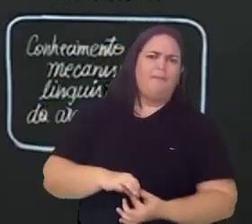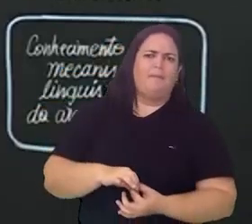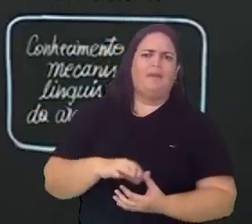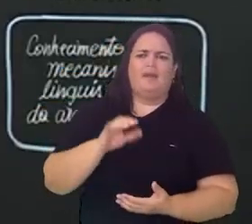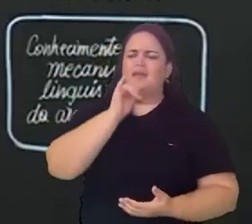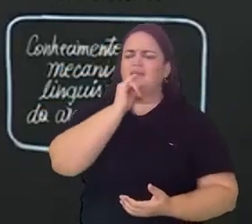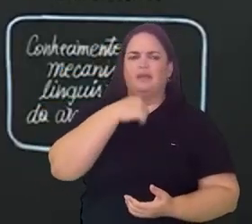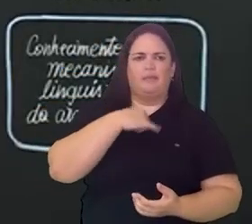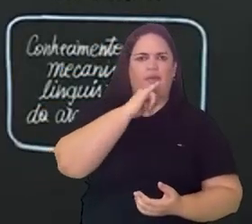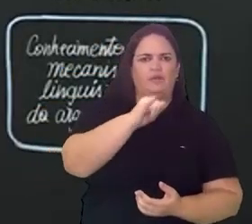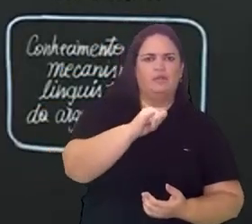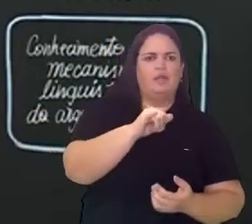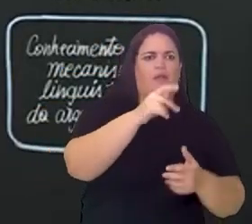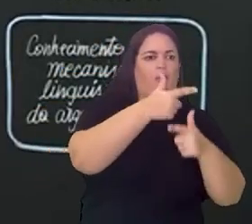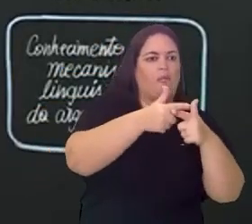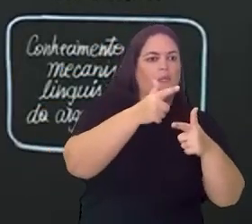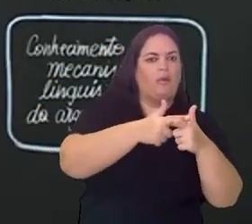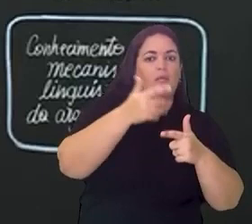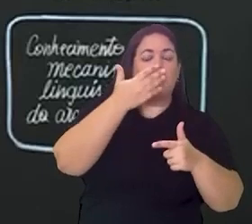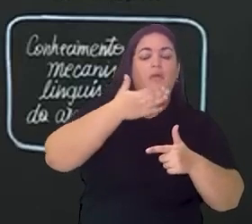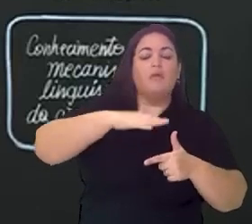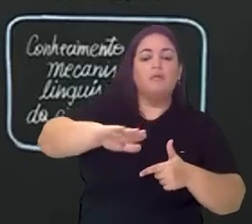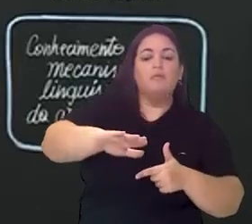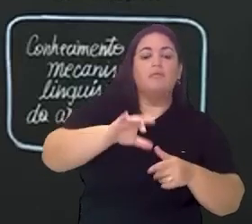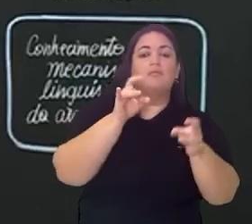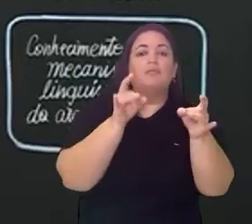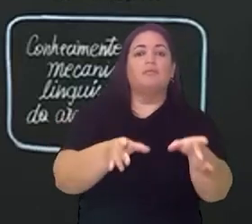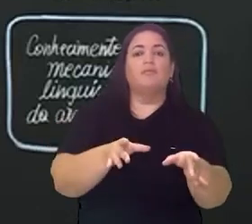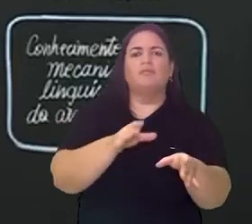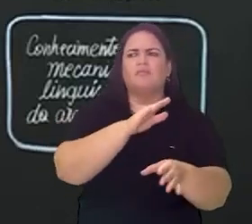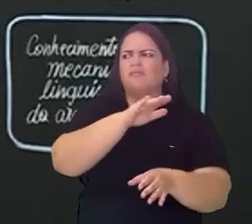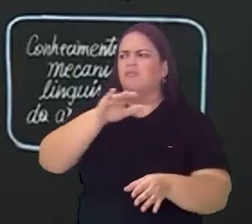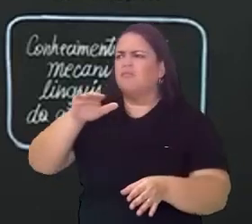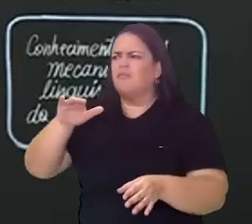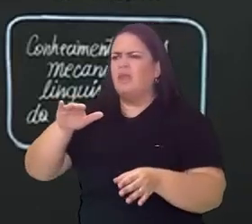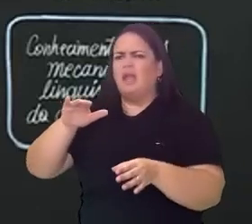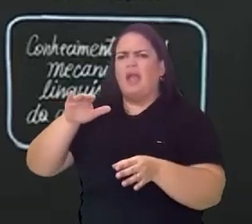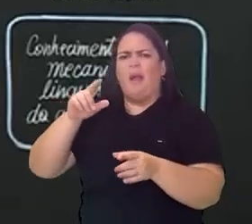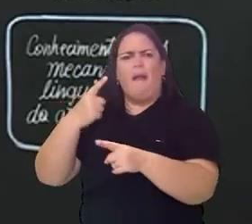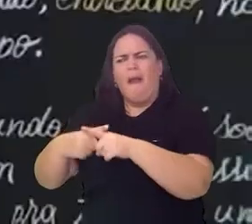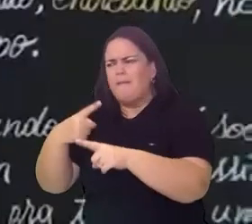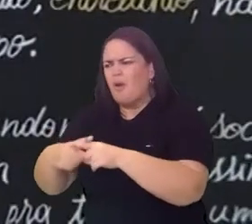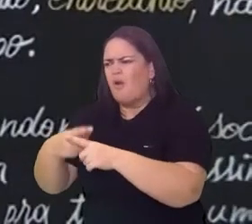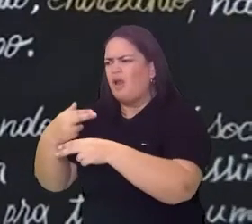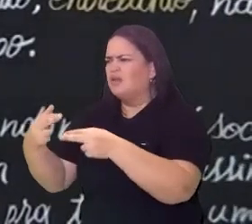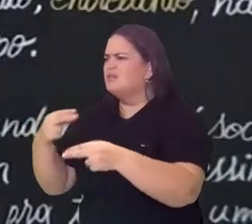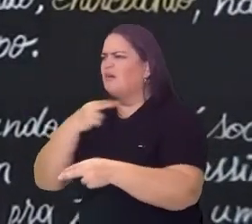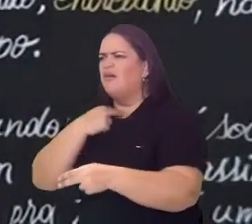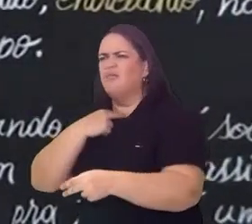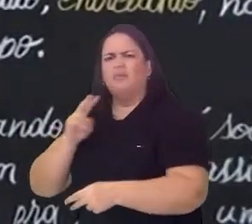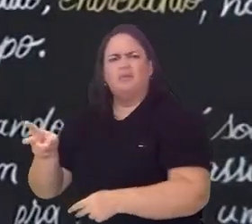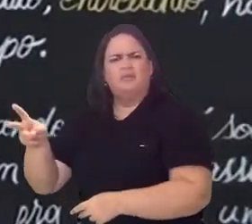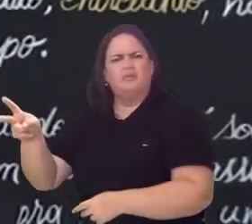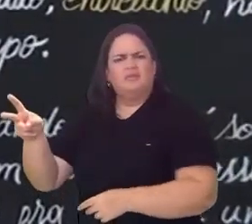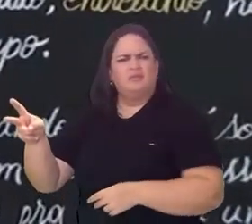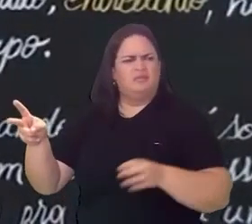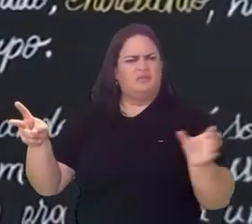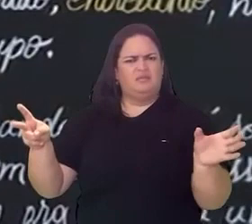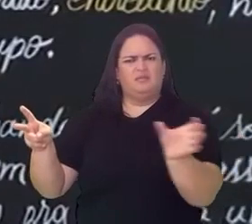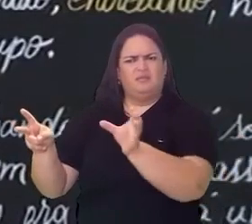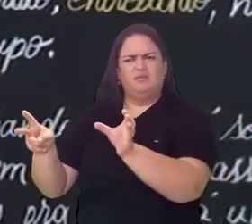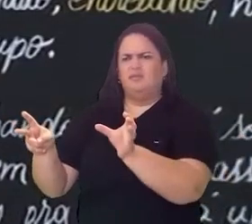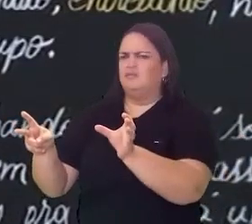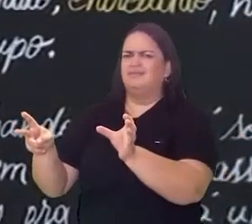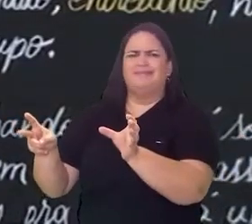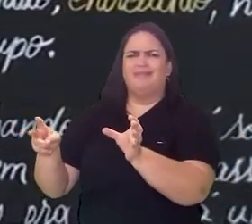menores abandonados é social, porque as coisas não podem continuar assim. Não é por isso que o problema dos menores abandonados é uma